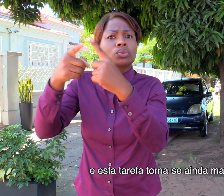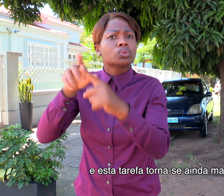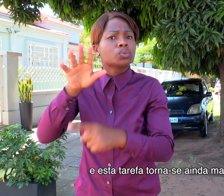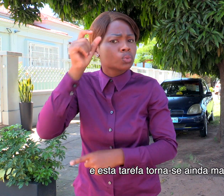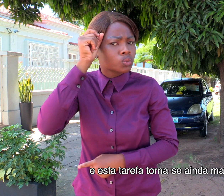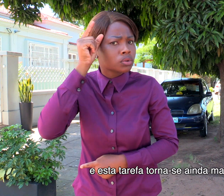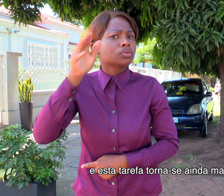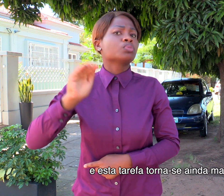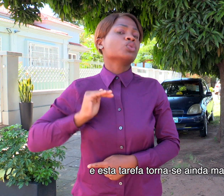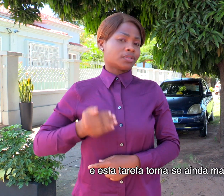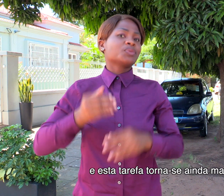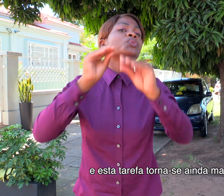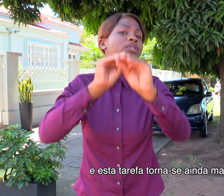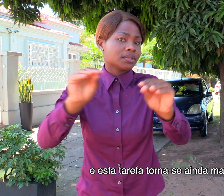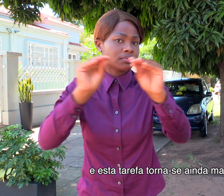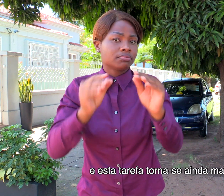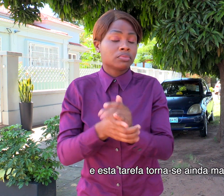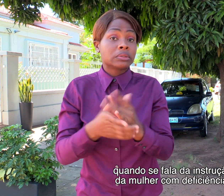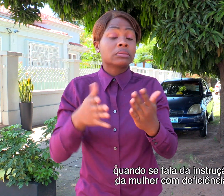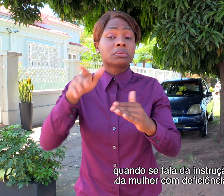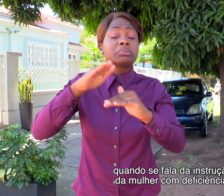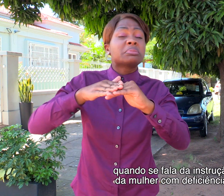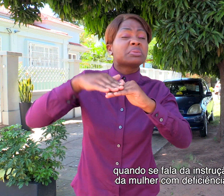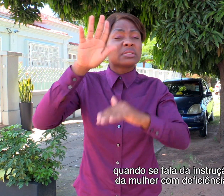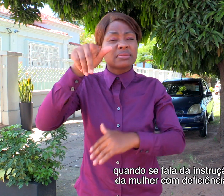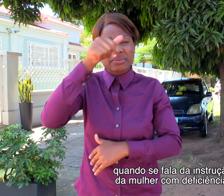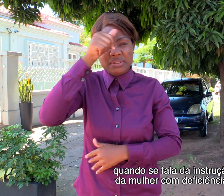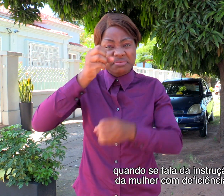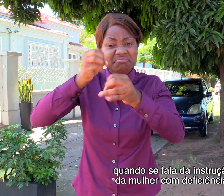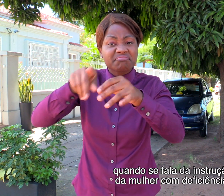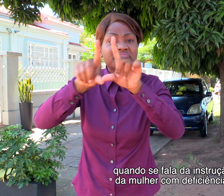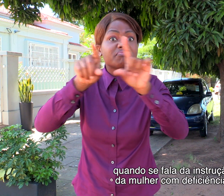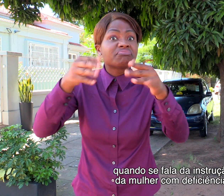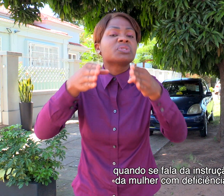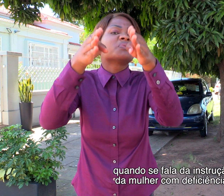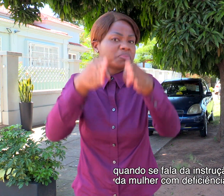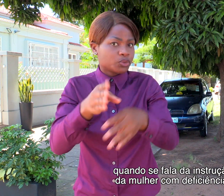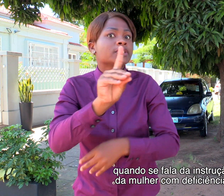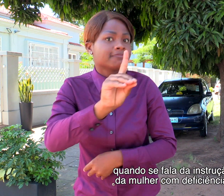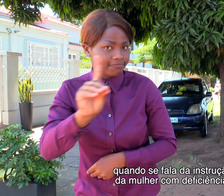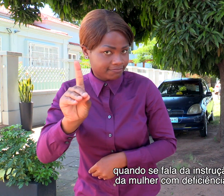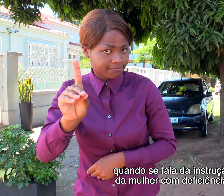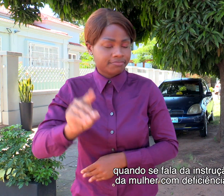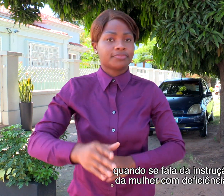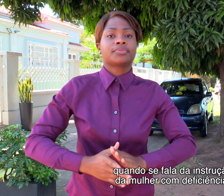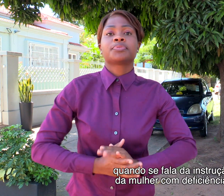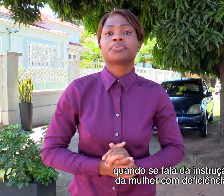e esta tarefa torna-se ainda mais difícil quando se fala da instrução da mulher com deficiência.